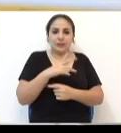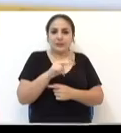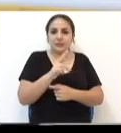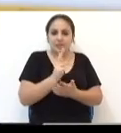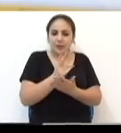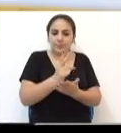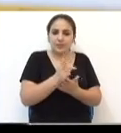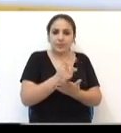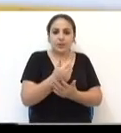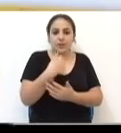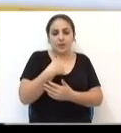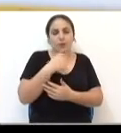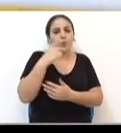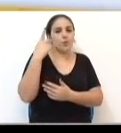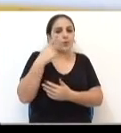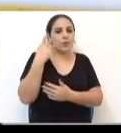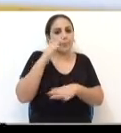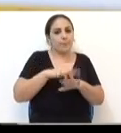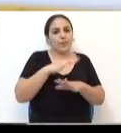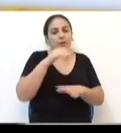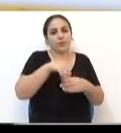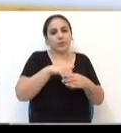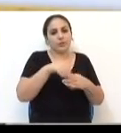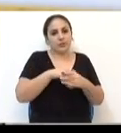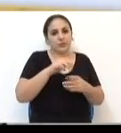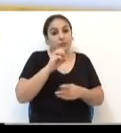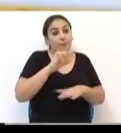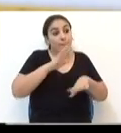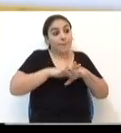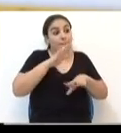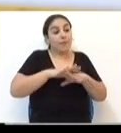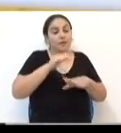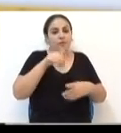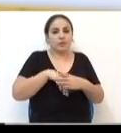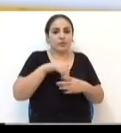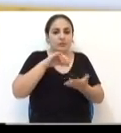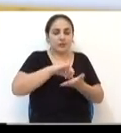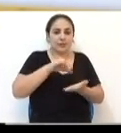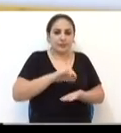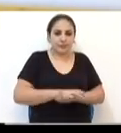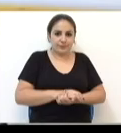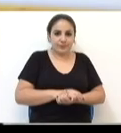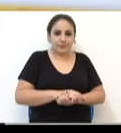à toa também que eu fui um dos vereadores mais votados, se não o mais votado no